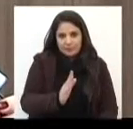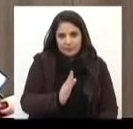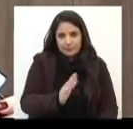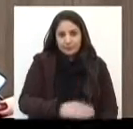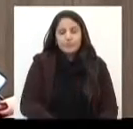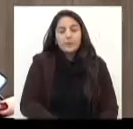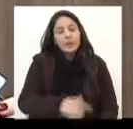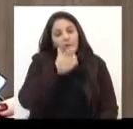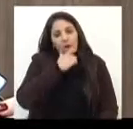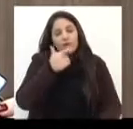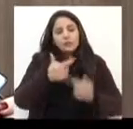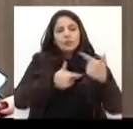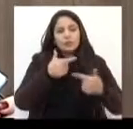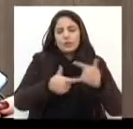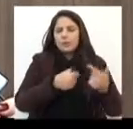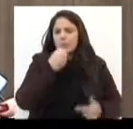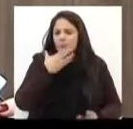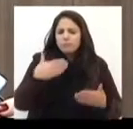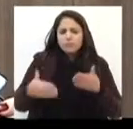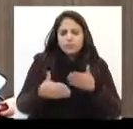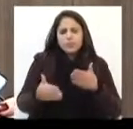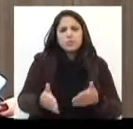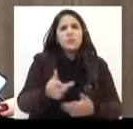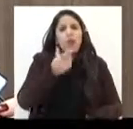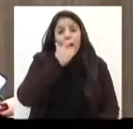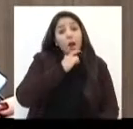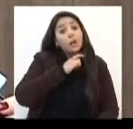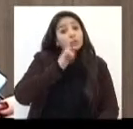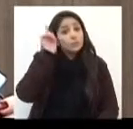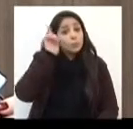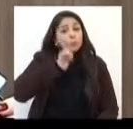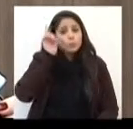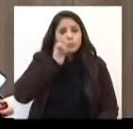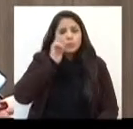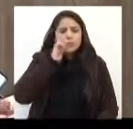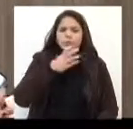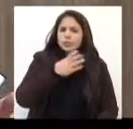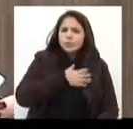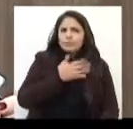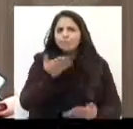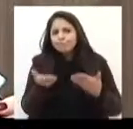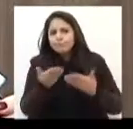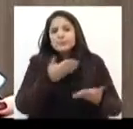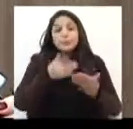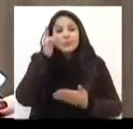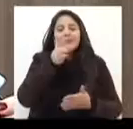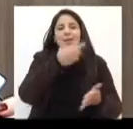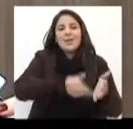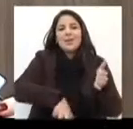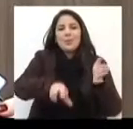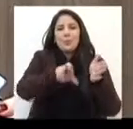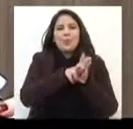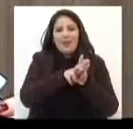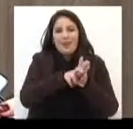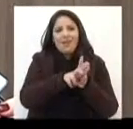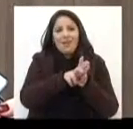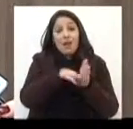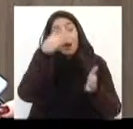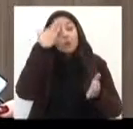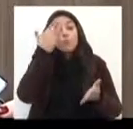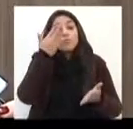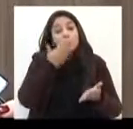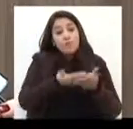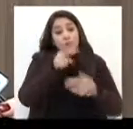que o trabalho está bem encaminhado, eu acho que ele está conseguindo, de uma forma ou de outra, resgatar a credibilidade